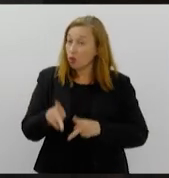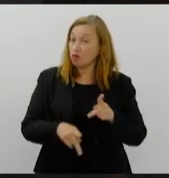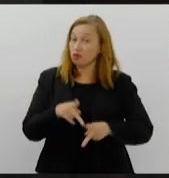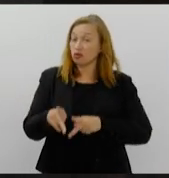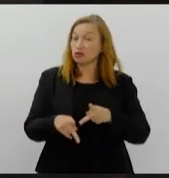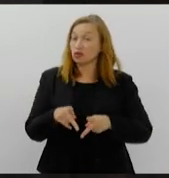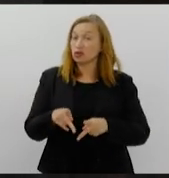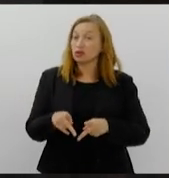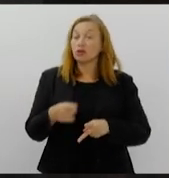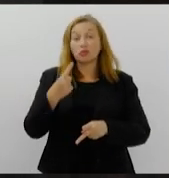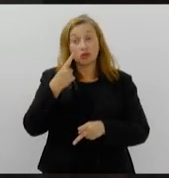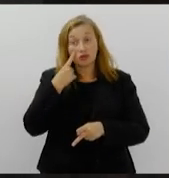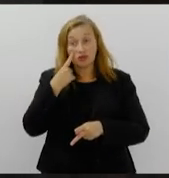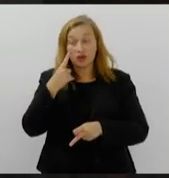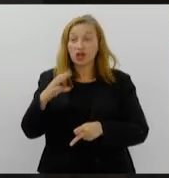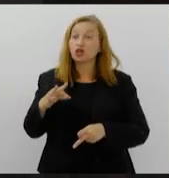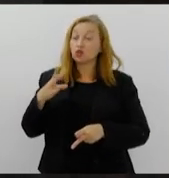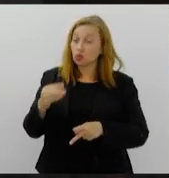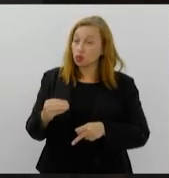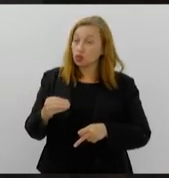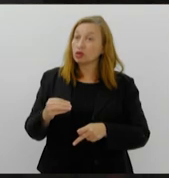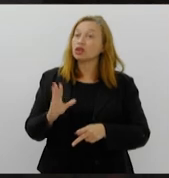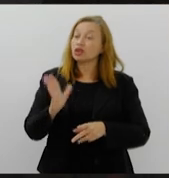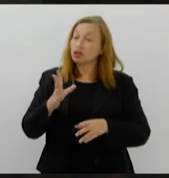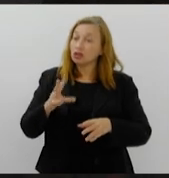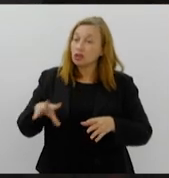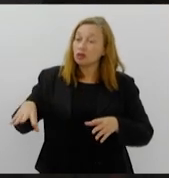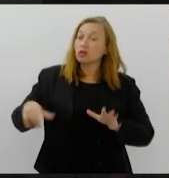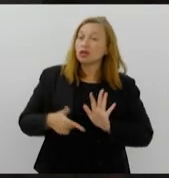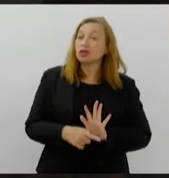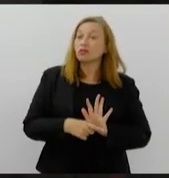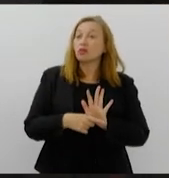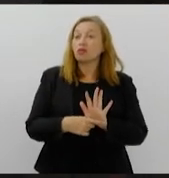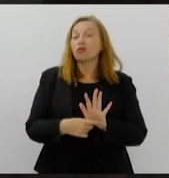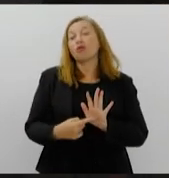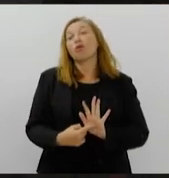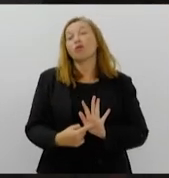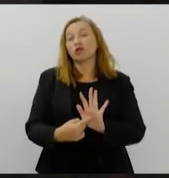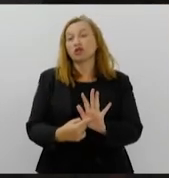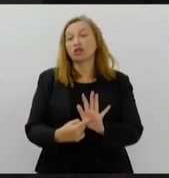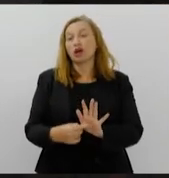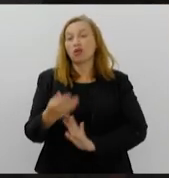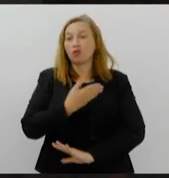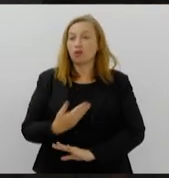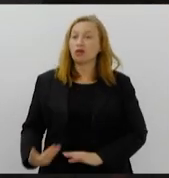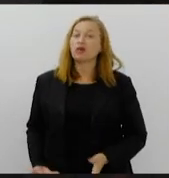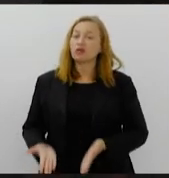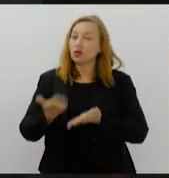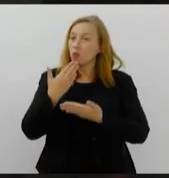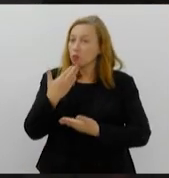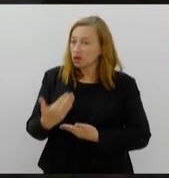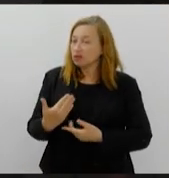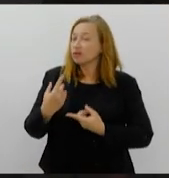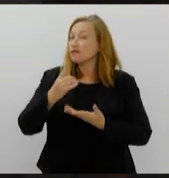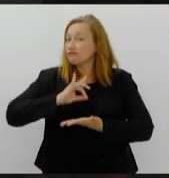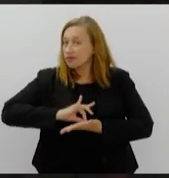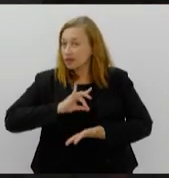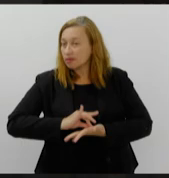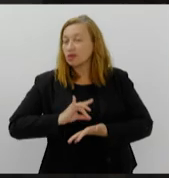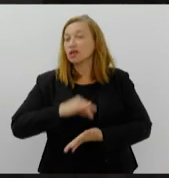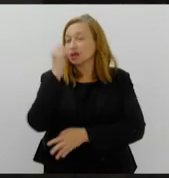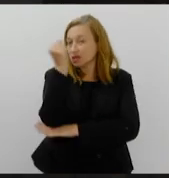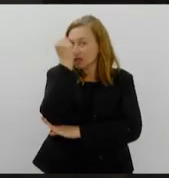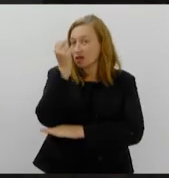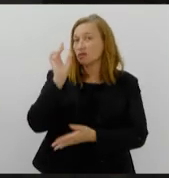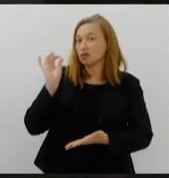e eu pude presenciar tudo, estou levando em mãos diretamente para o governador para fazer um apelo, porque realmente é muito grave o